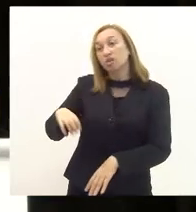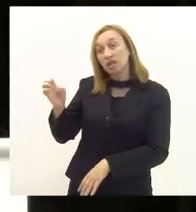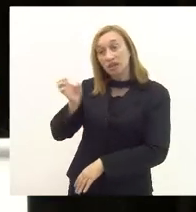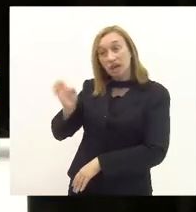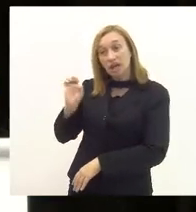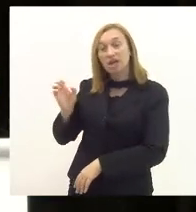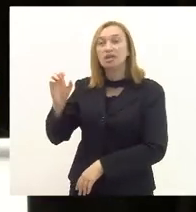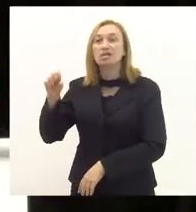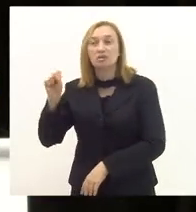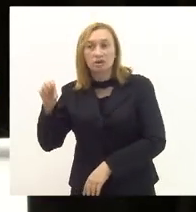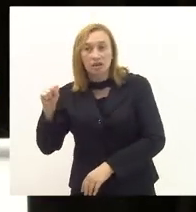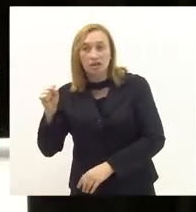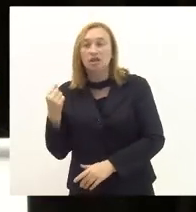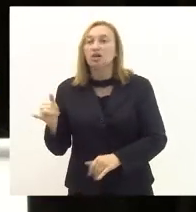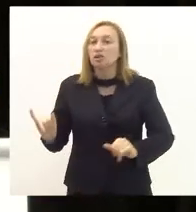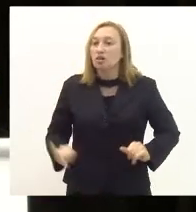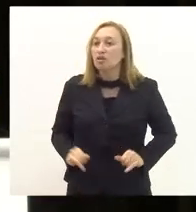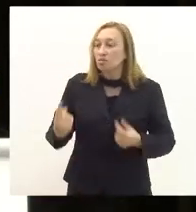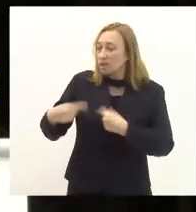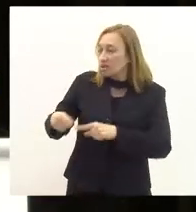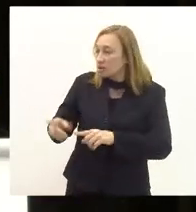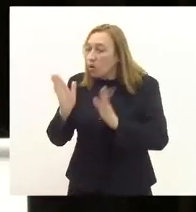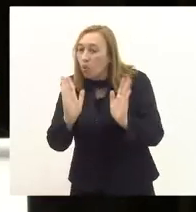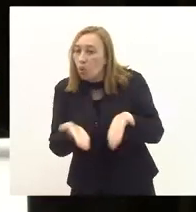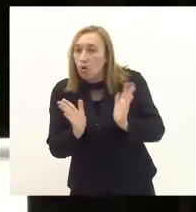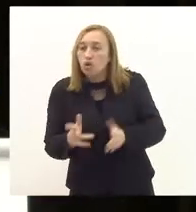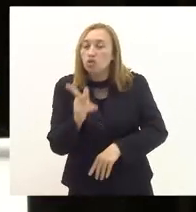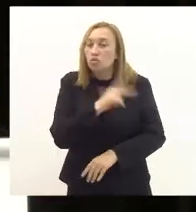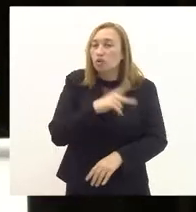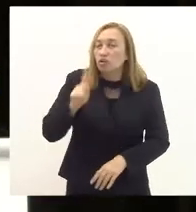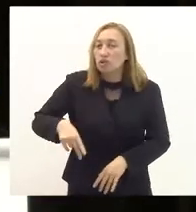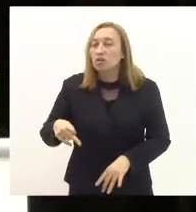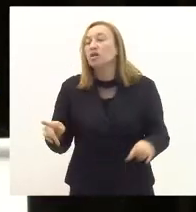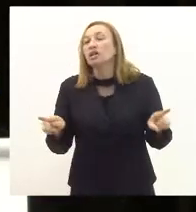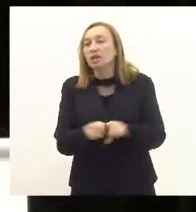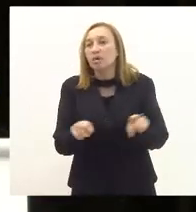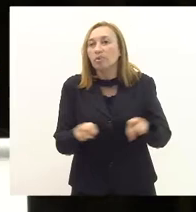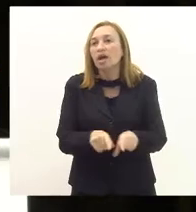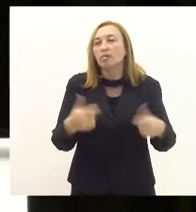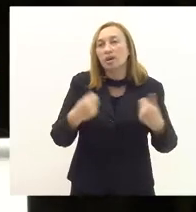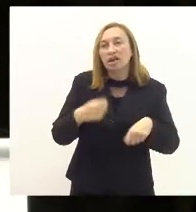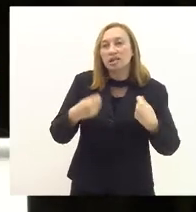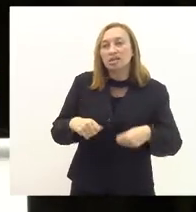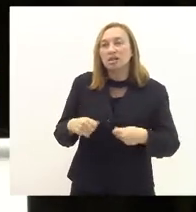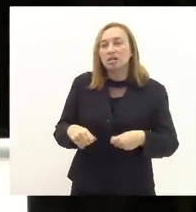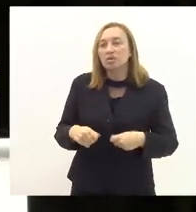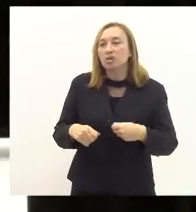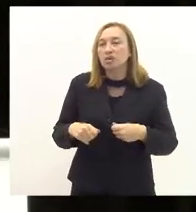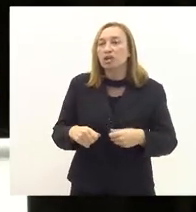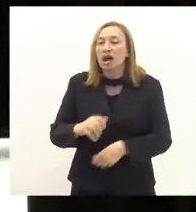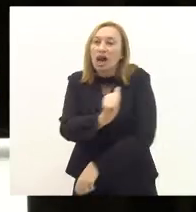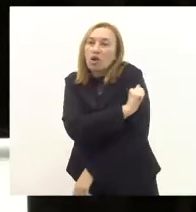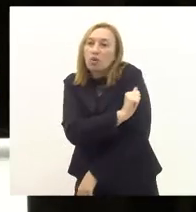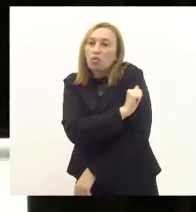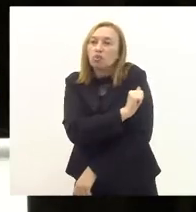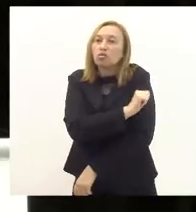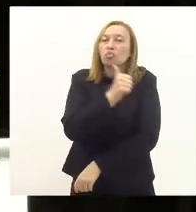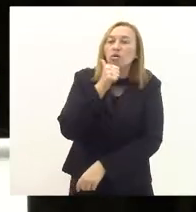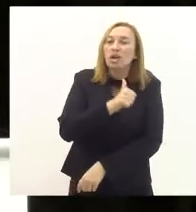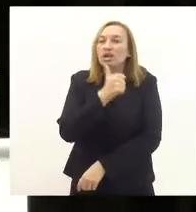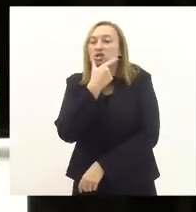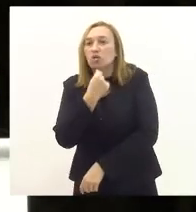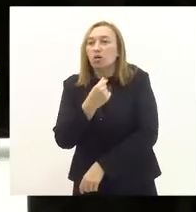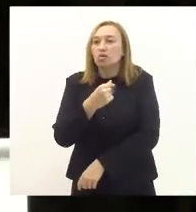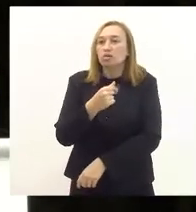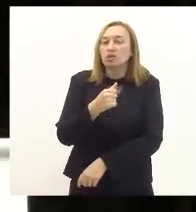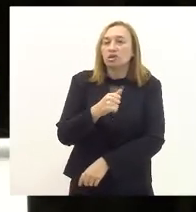são lésbicas, que estão sofrendo perseguição hoje como professores. Precisamos garantir que alunos, alunas, alunos não